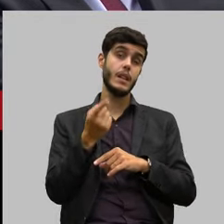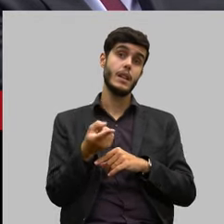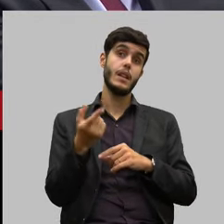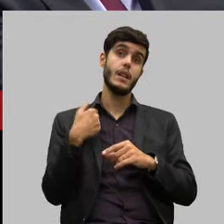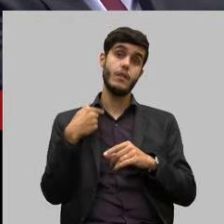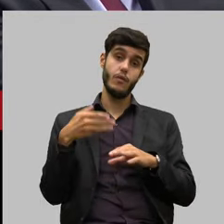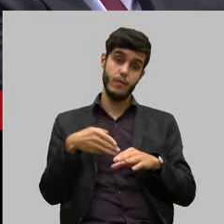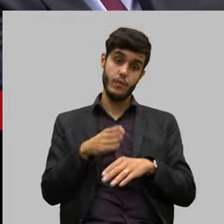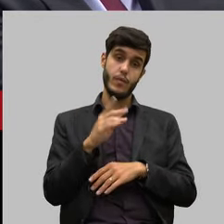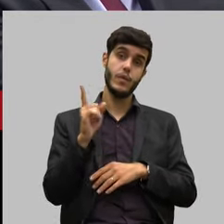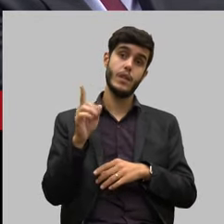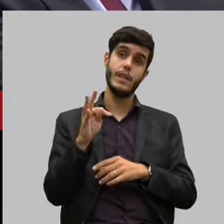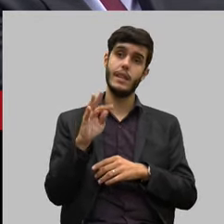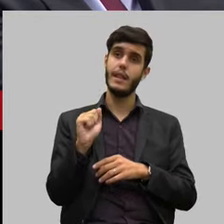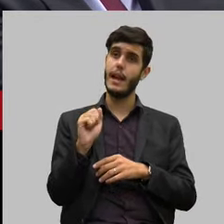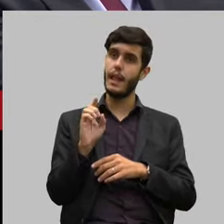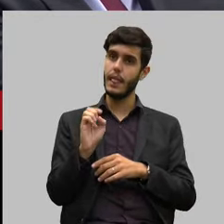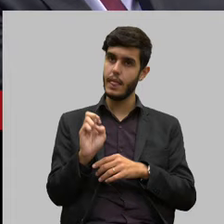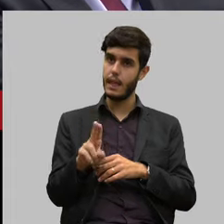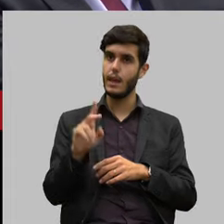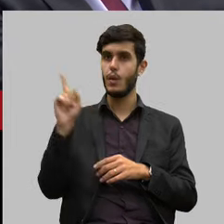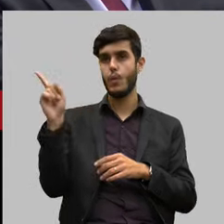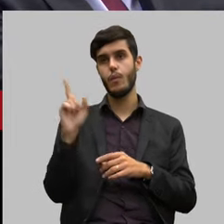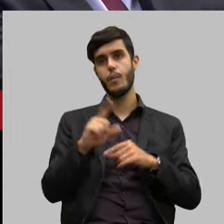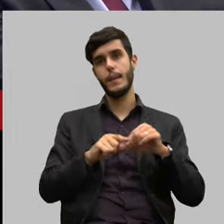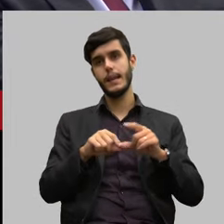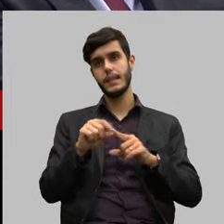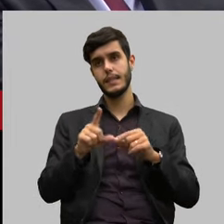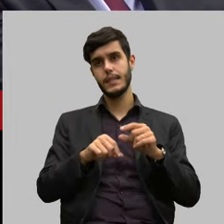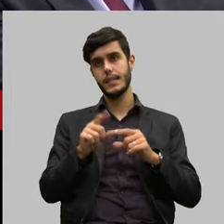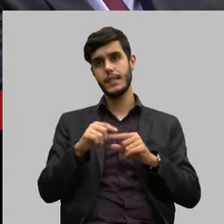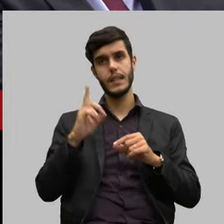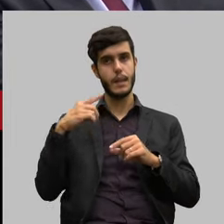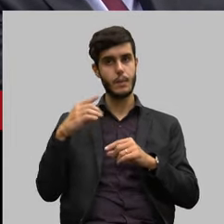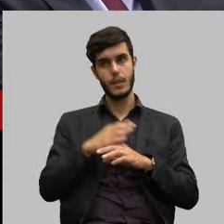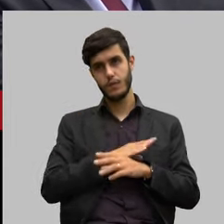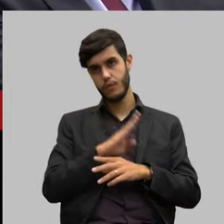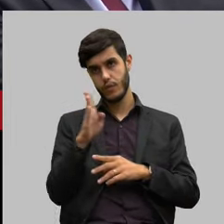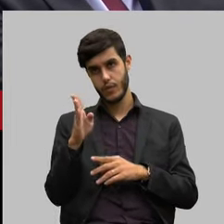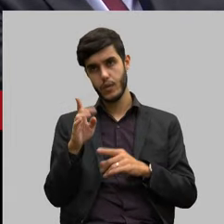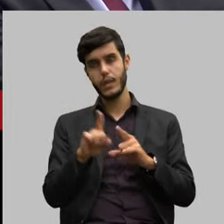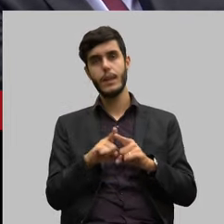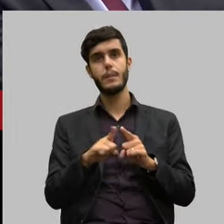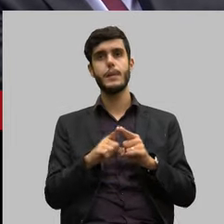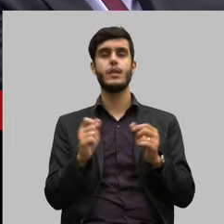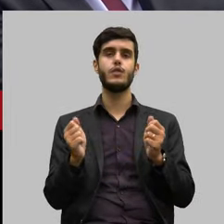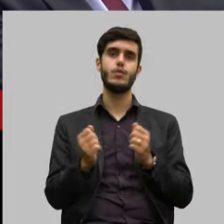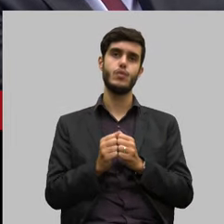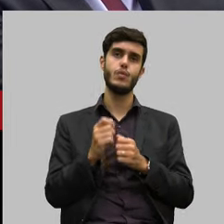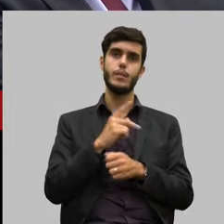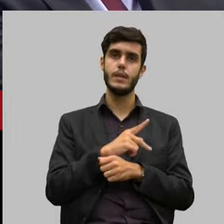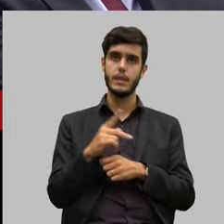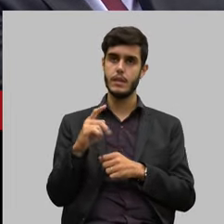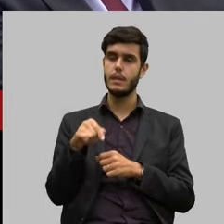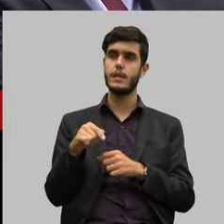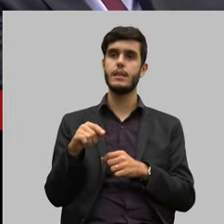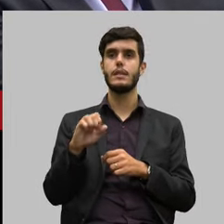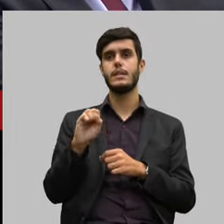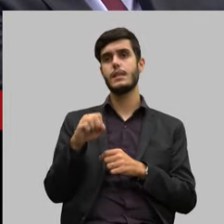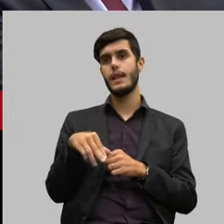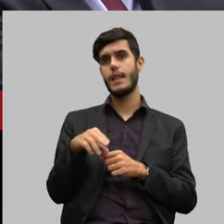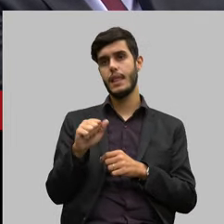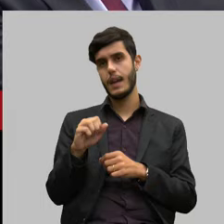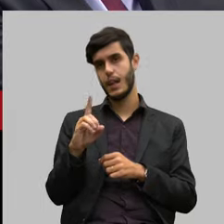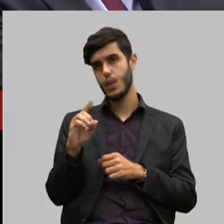Presidente Tad Martins Leite a Brasília eh juntamente com o presidente do senado Rodrigo Pacheco que a gente conseguiu